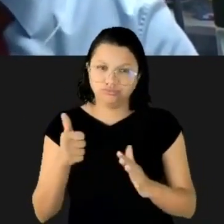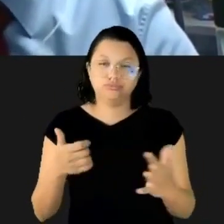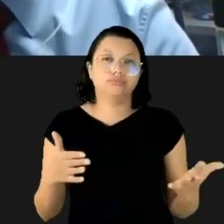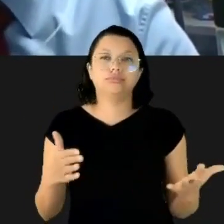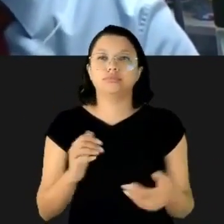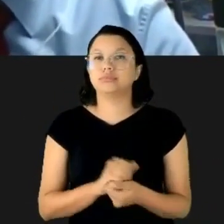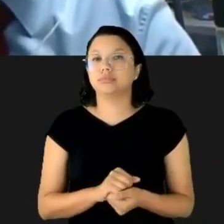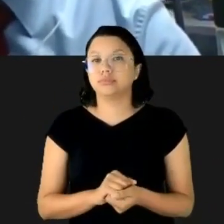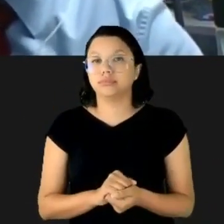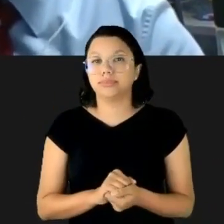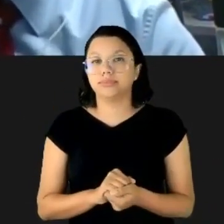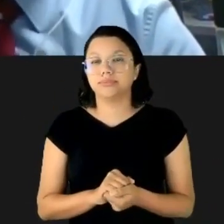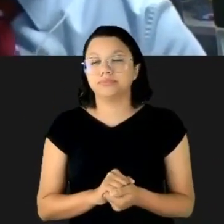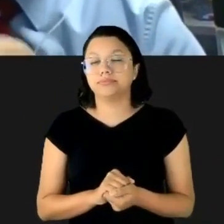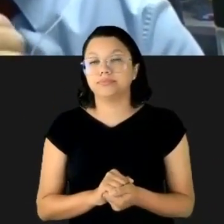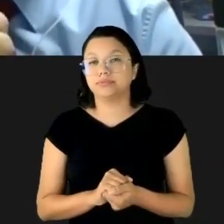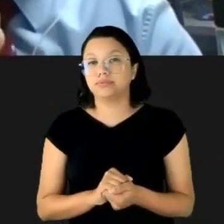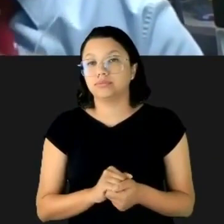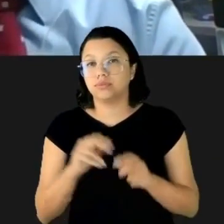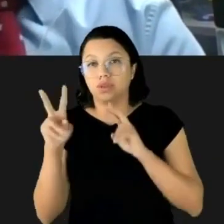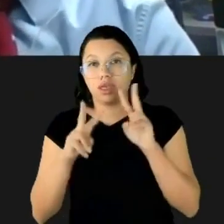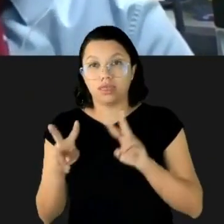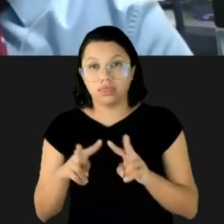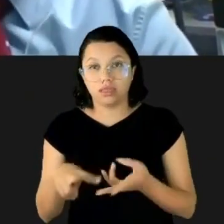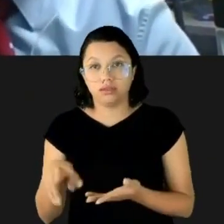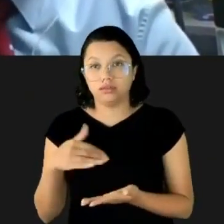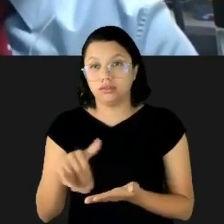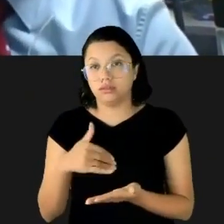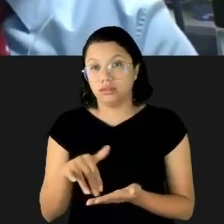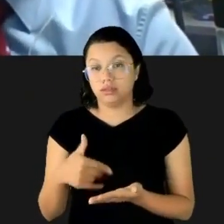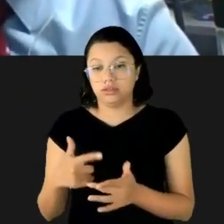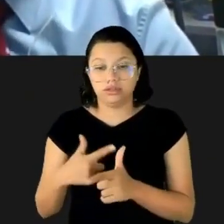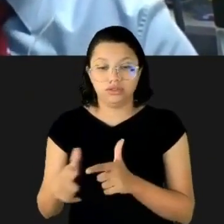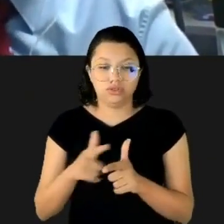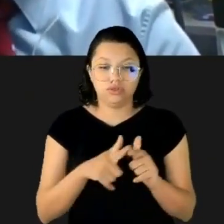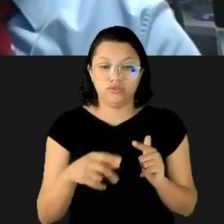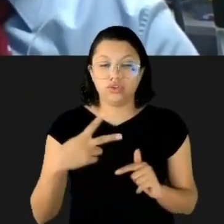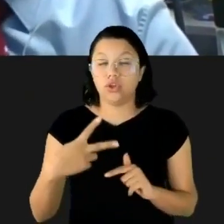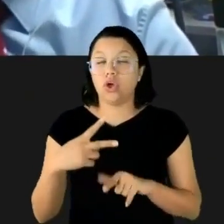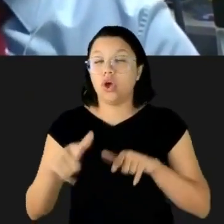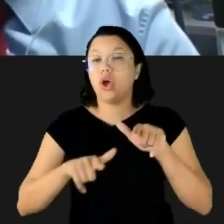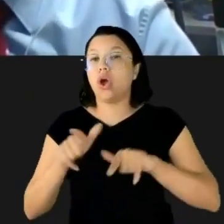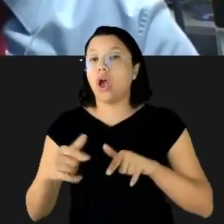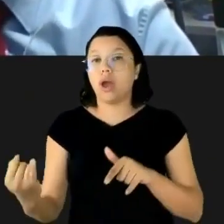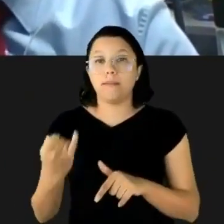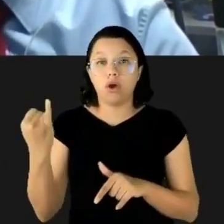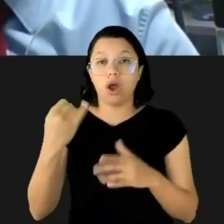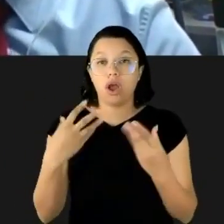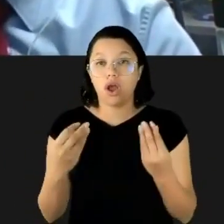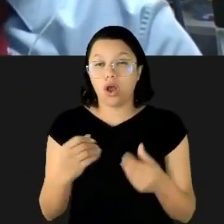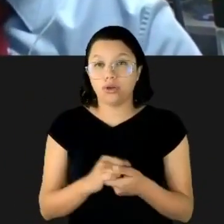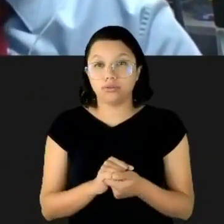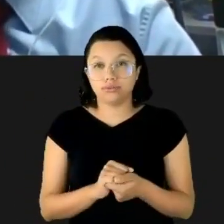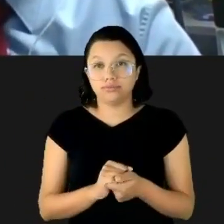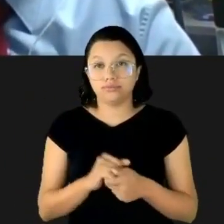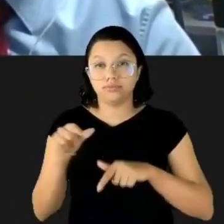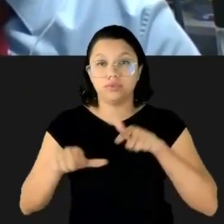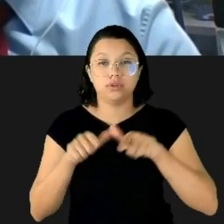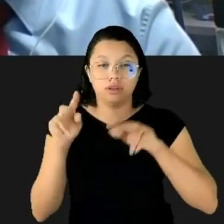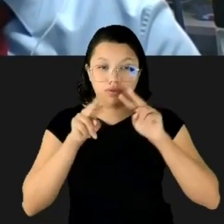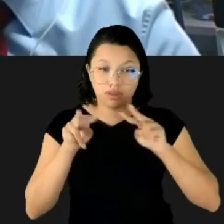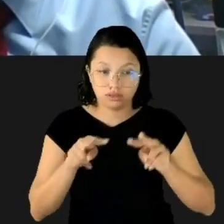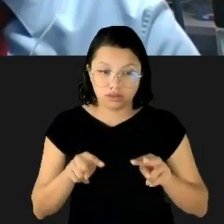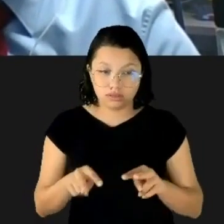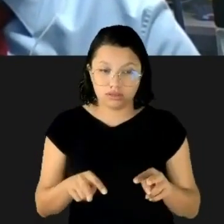alta a análise de secretaria que se divide em duas tarefas importantíssimas a tarefa